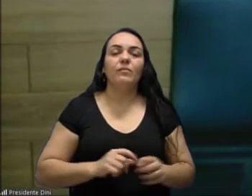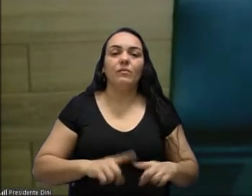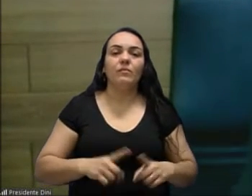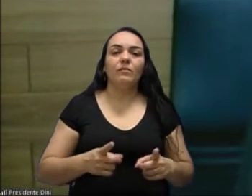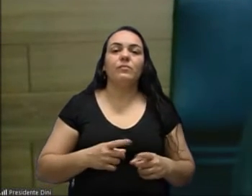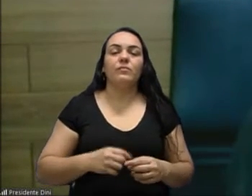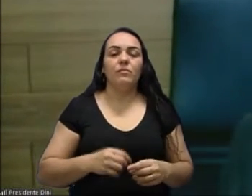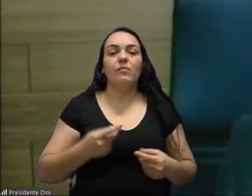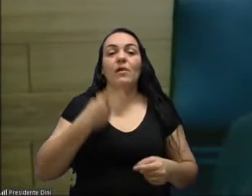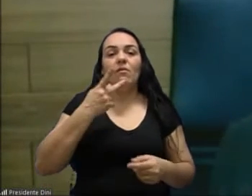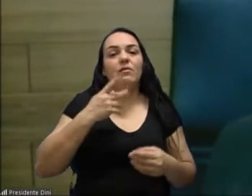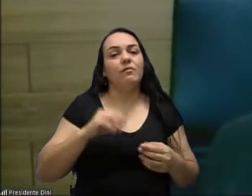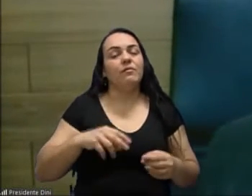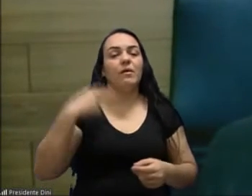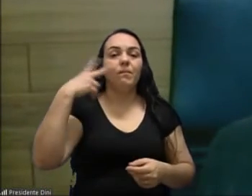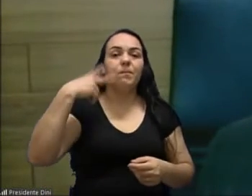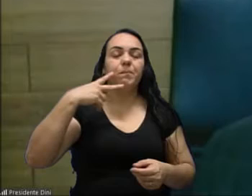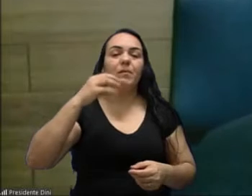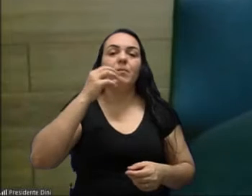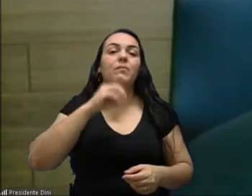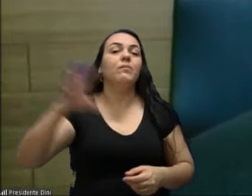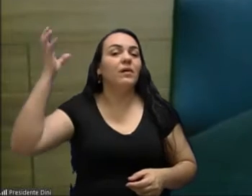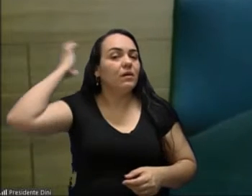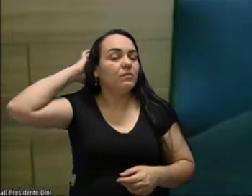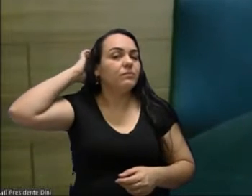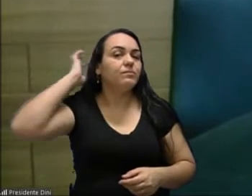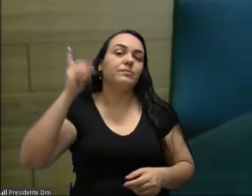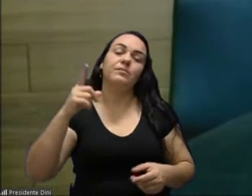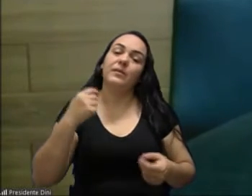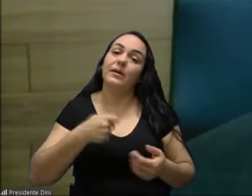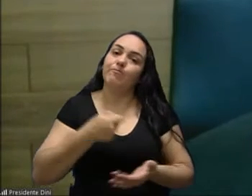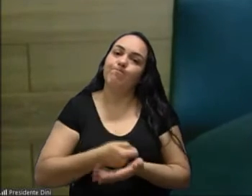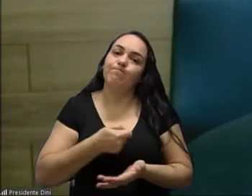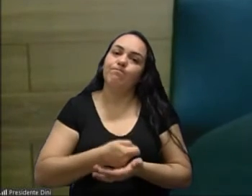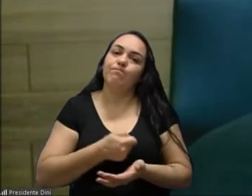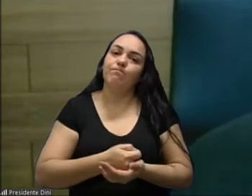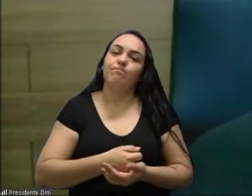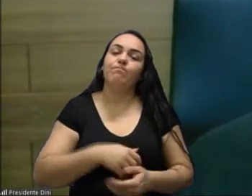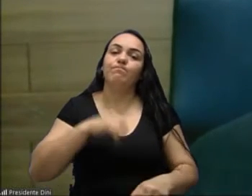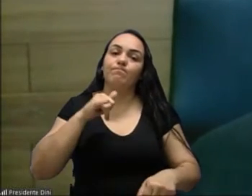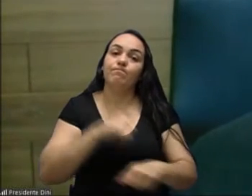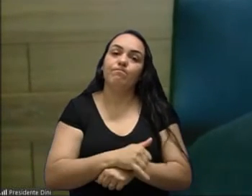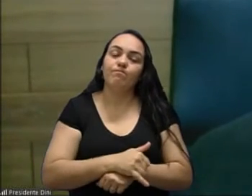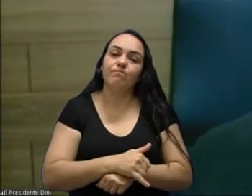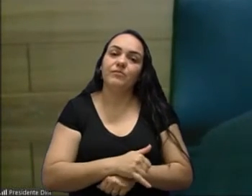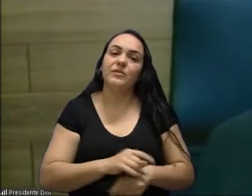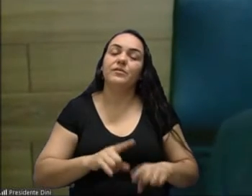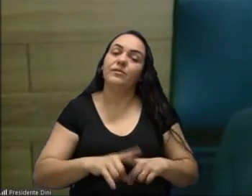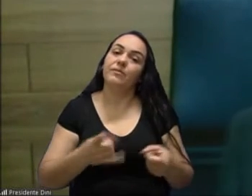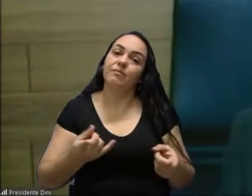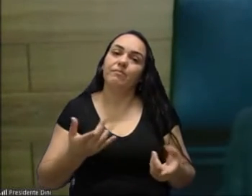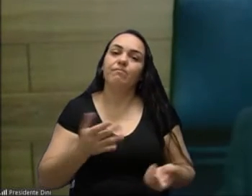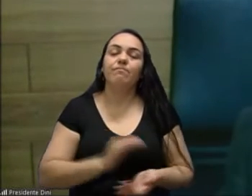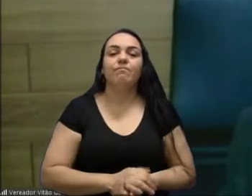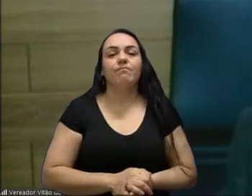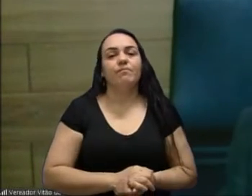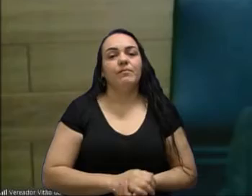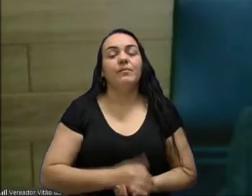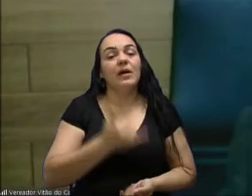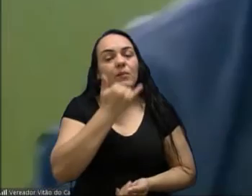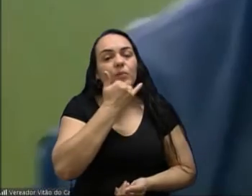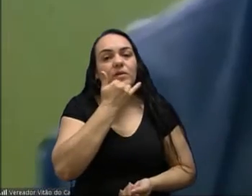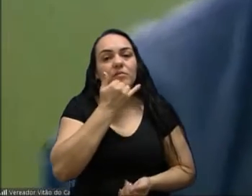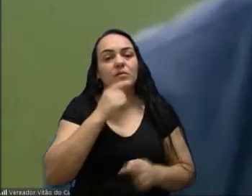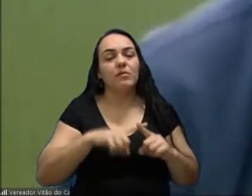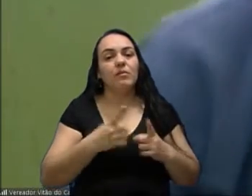levantada pelo vereador Péricles Regis me obriga a colocar a falta naquele instante se você por uma se o